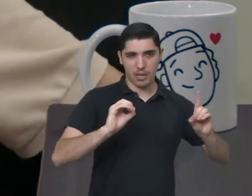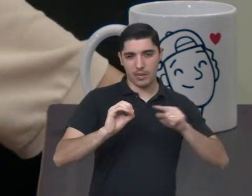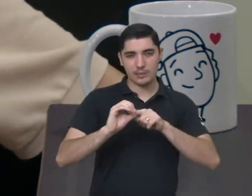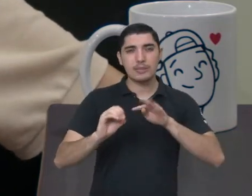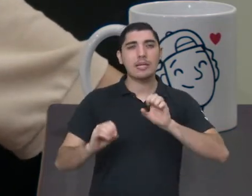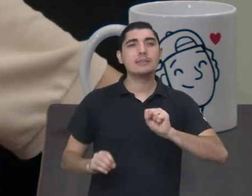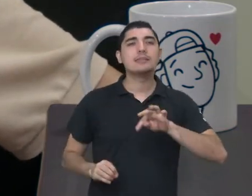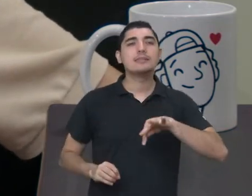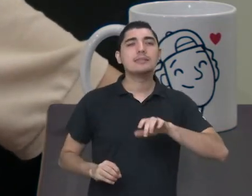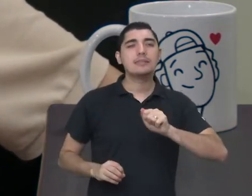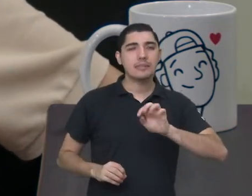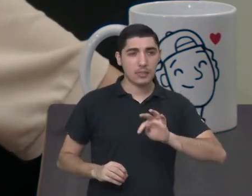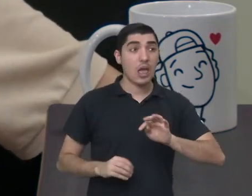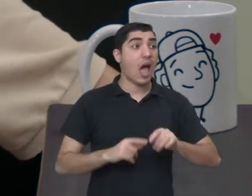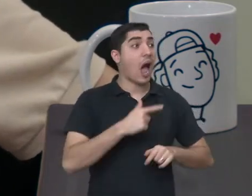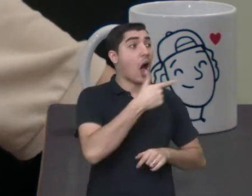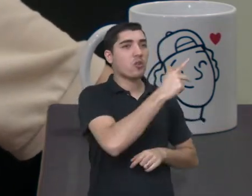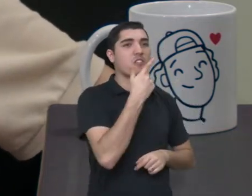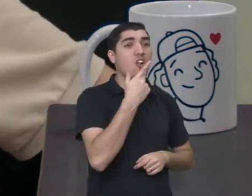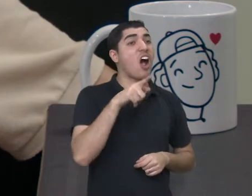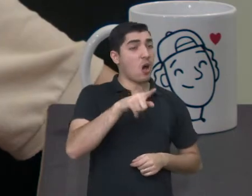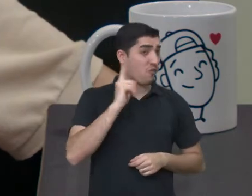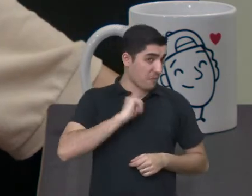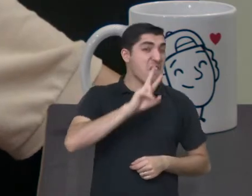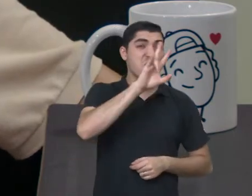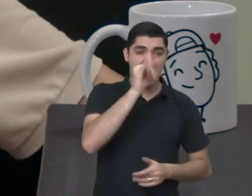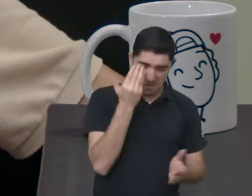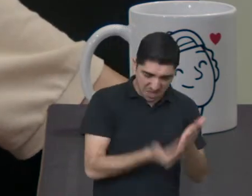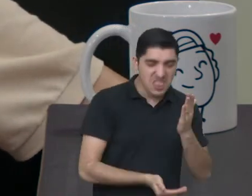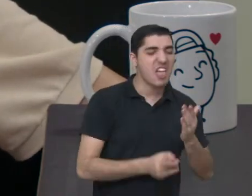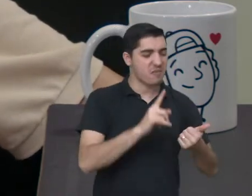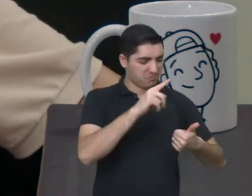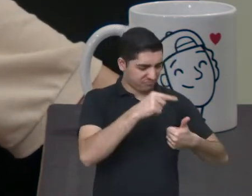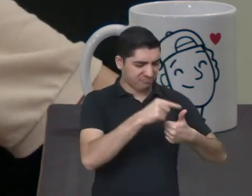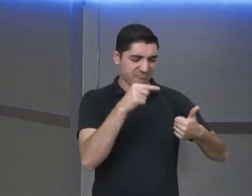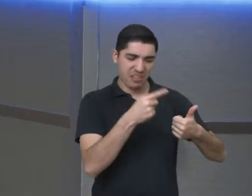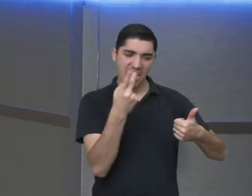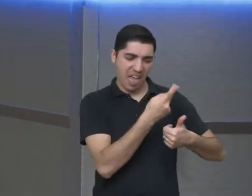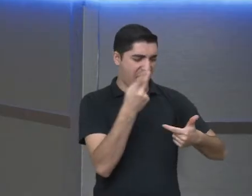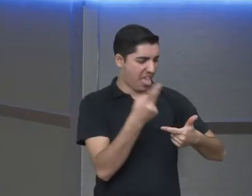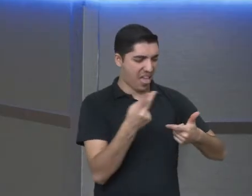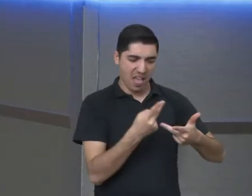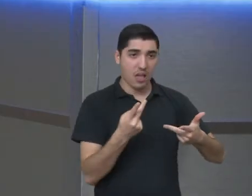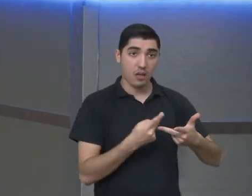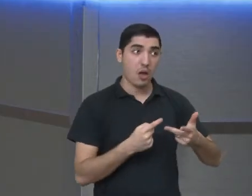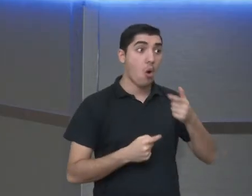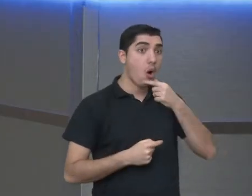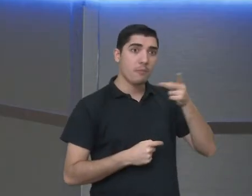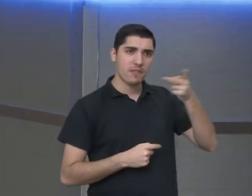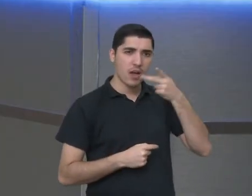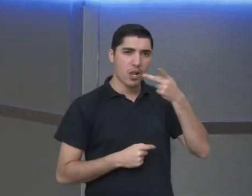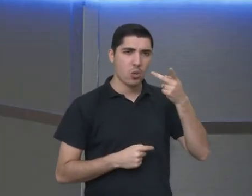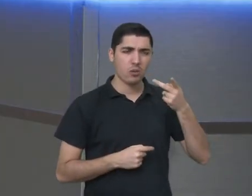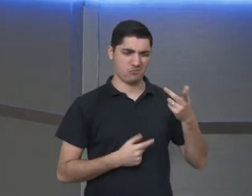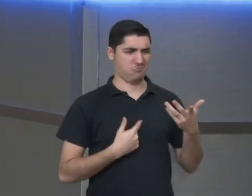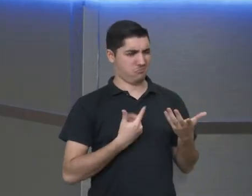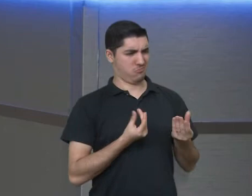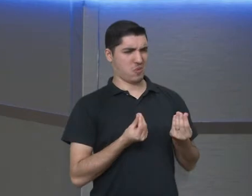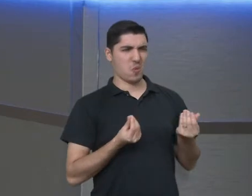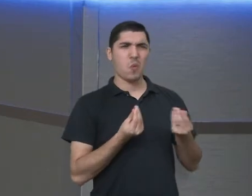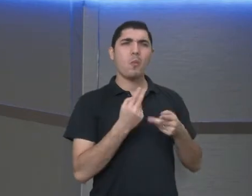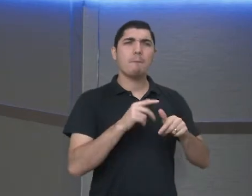gravata de japonês. Está acostumado aqui em São José, né? Que eu falo, seu juiz, eu sou juiz, seu juiz. A hora que chegou o Papa na minha frente, eu, seu Papa.